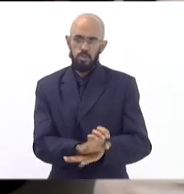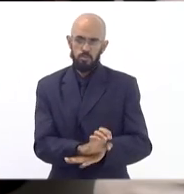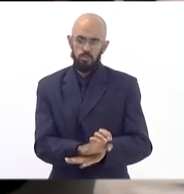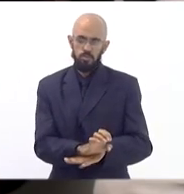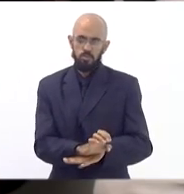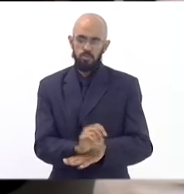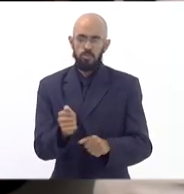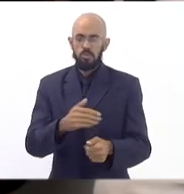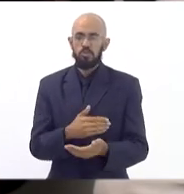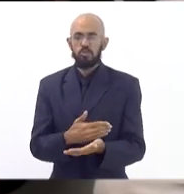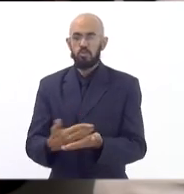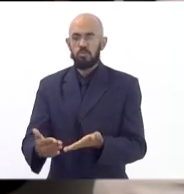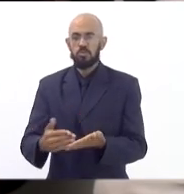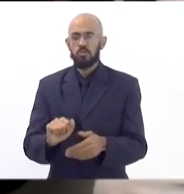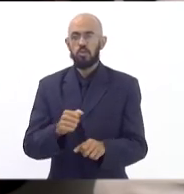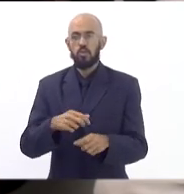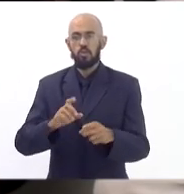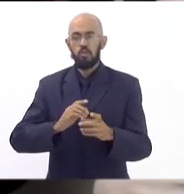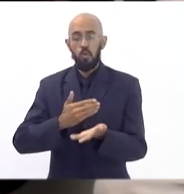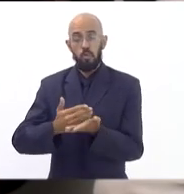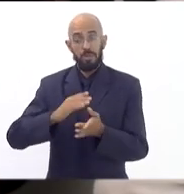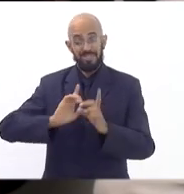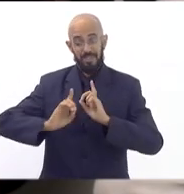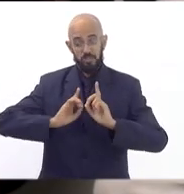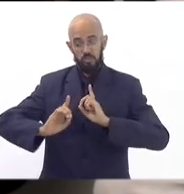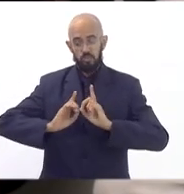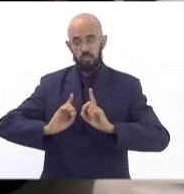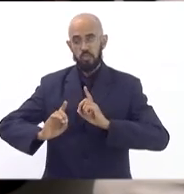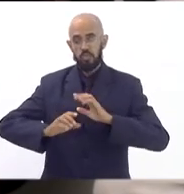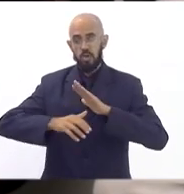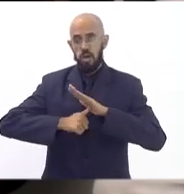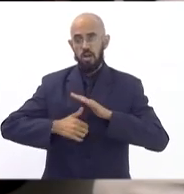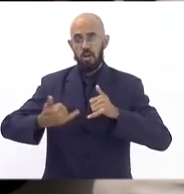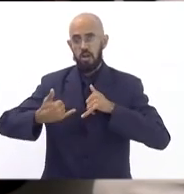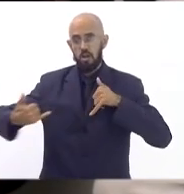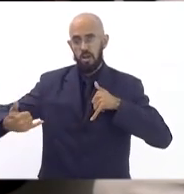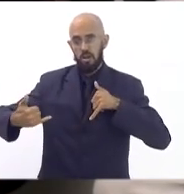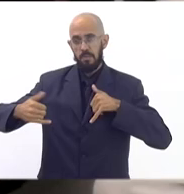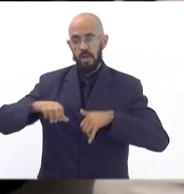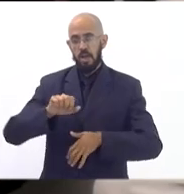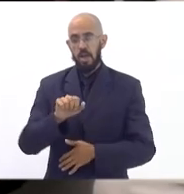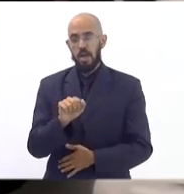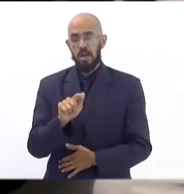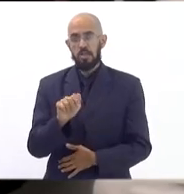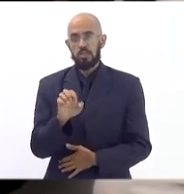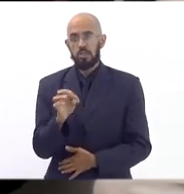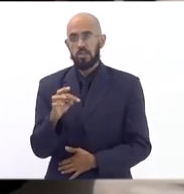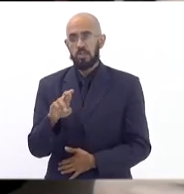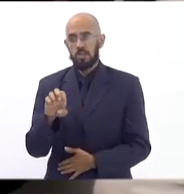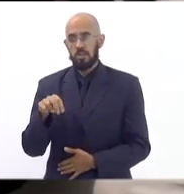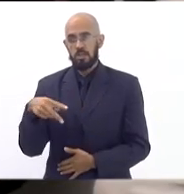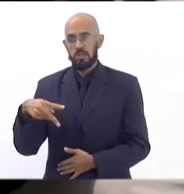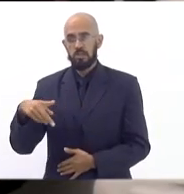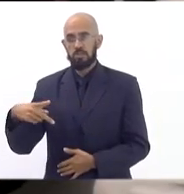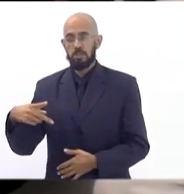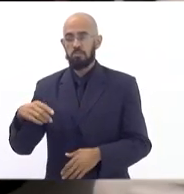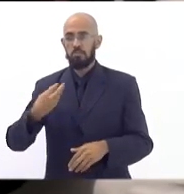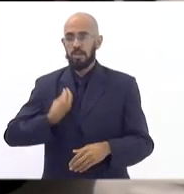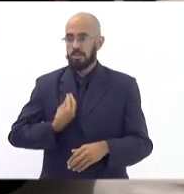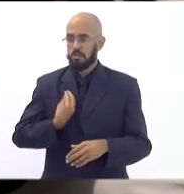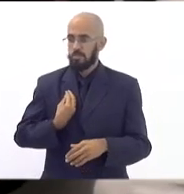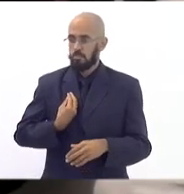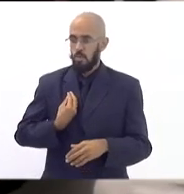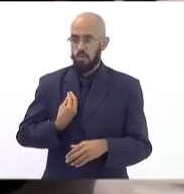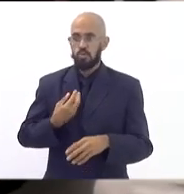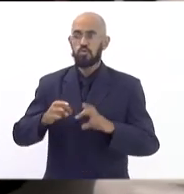desde o início das discussões do aumento de custo de cabos adiante participou das tratativas de forma colaborativa